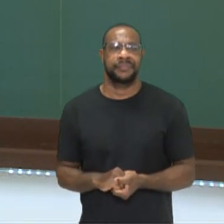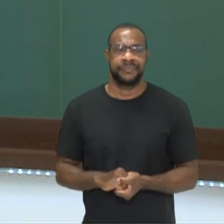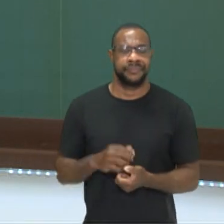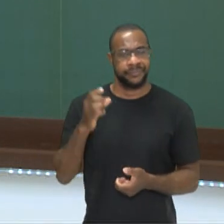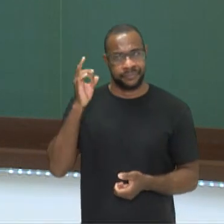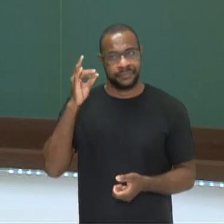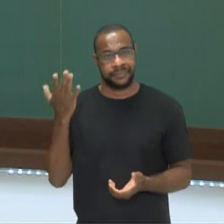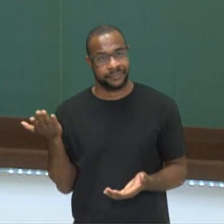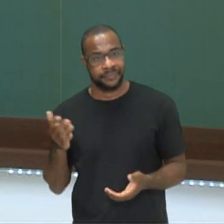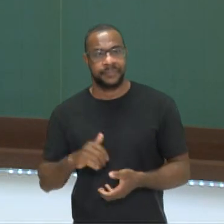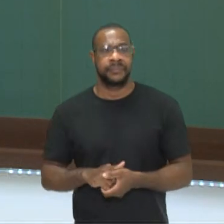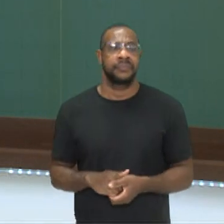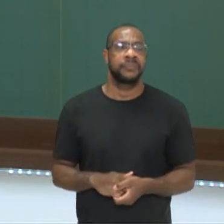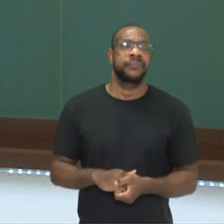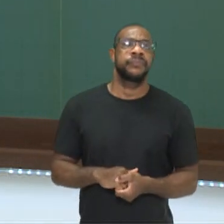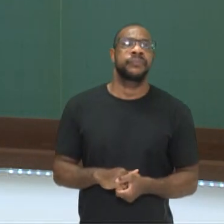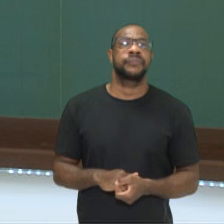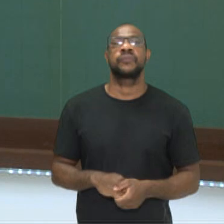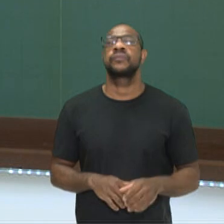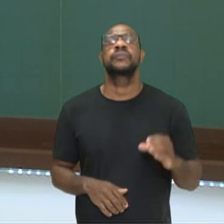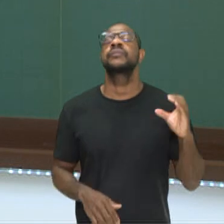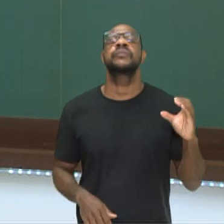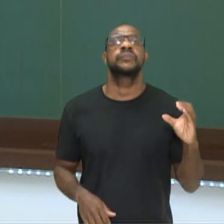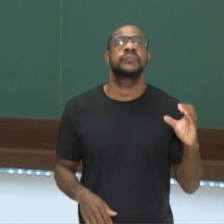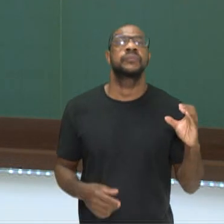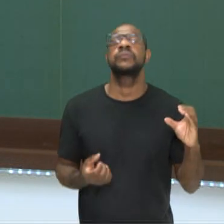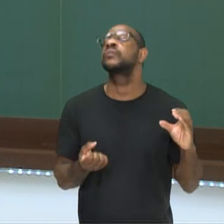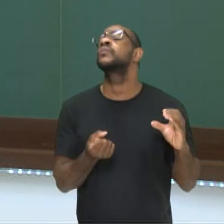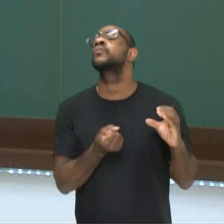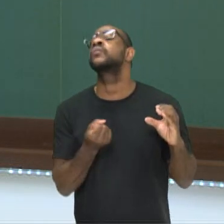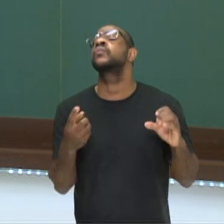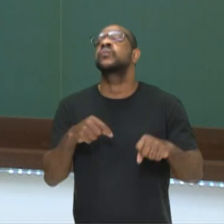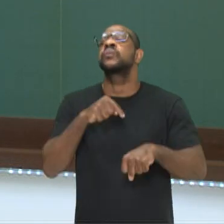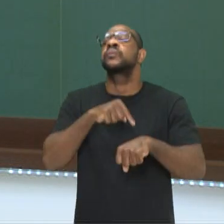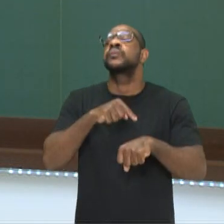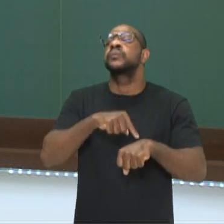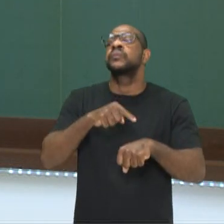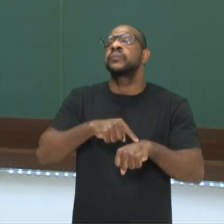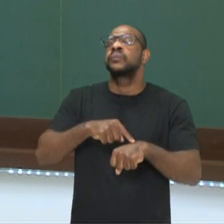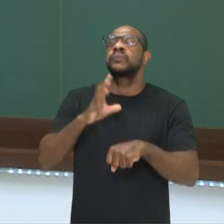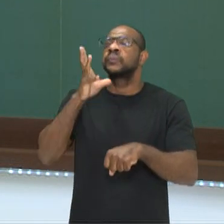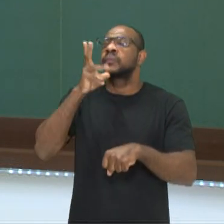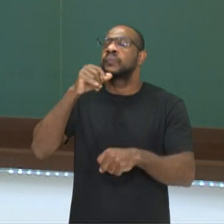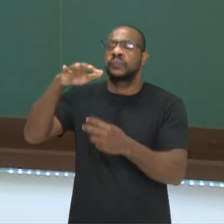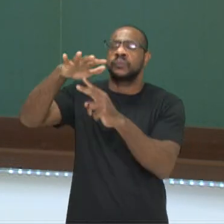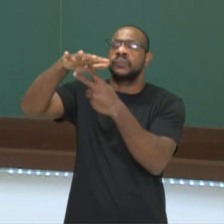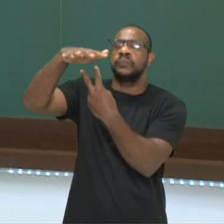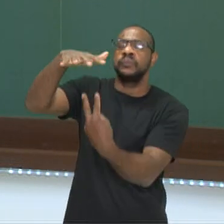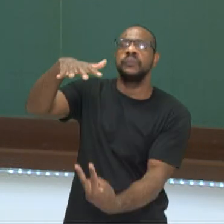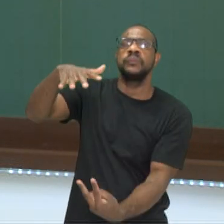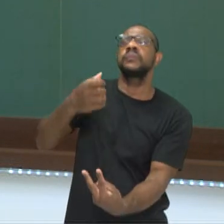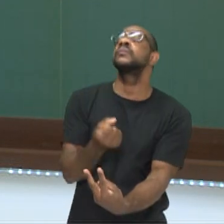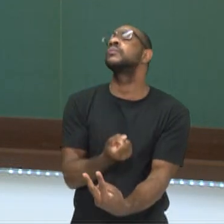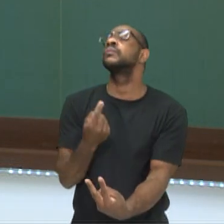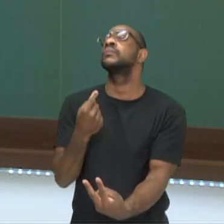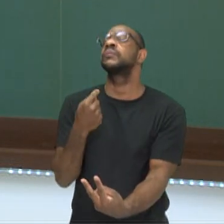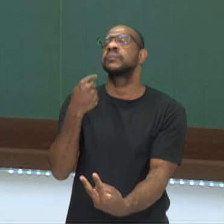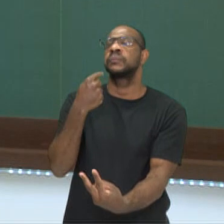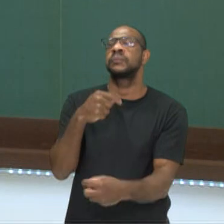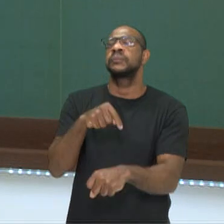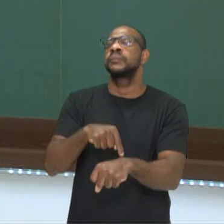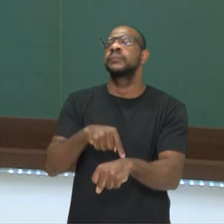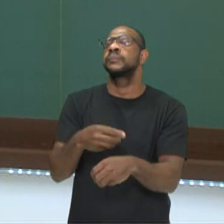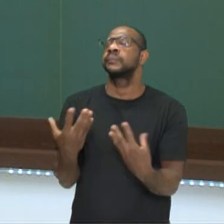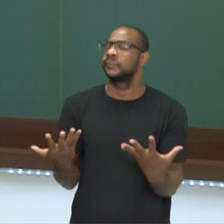né? E a letra C, quanto tempo vai levar para um corpo cair 25 metros? Quanto tempo?